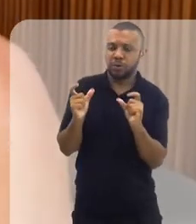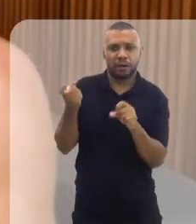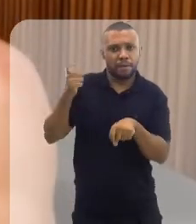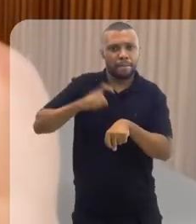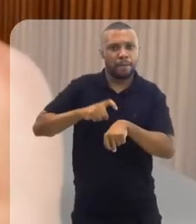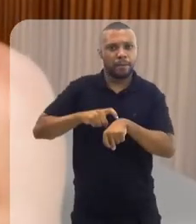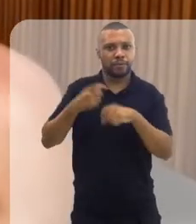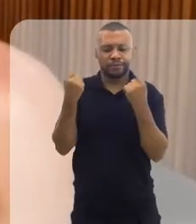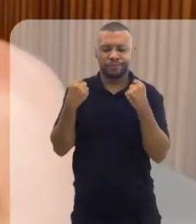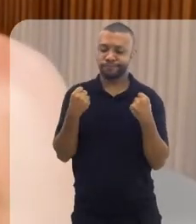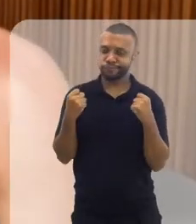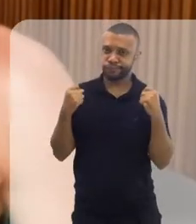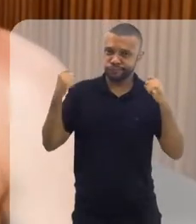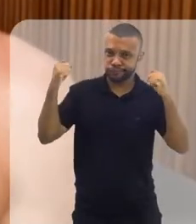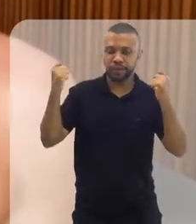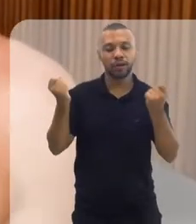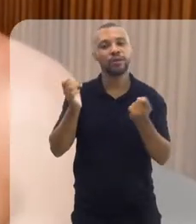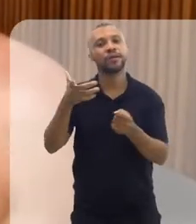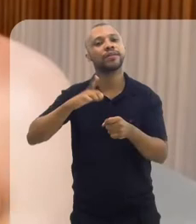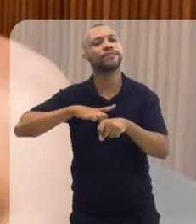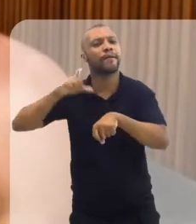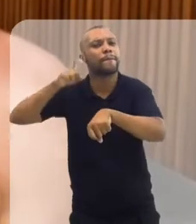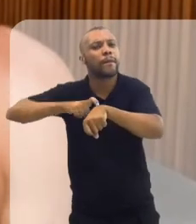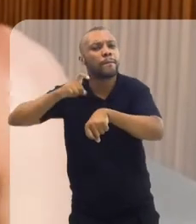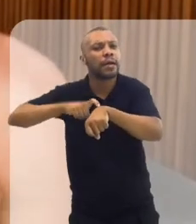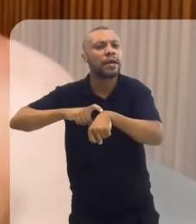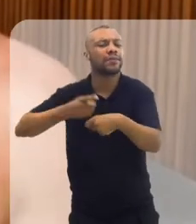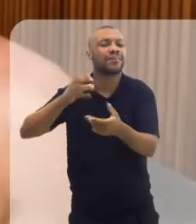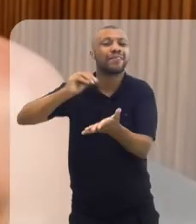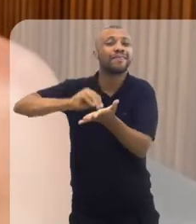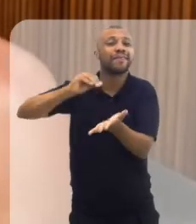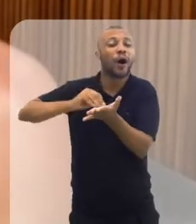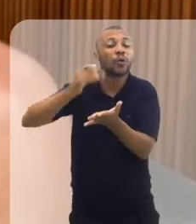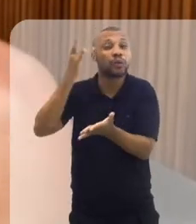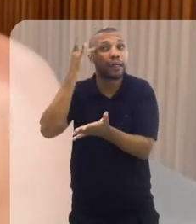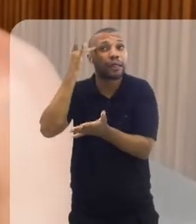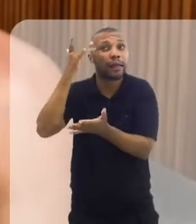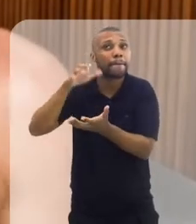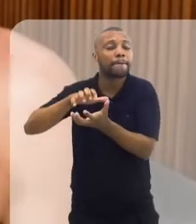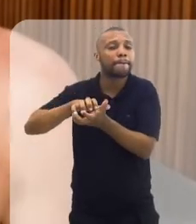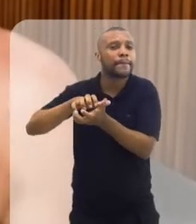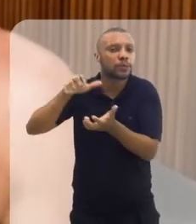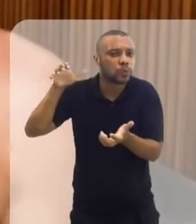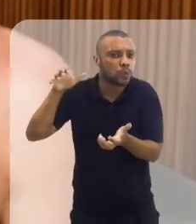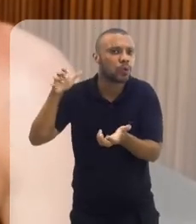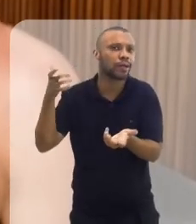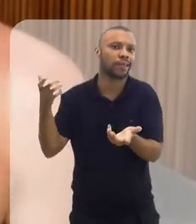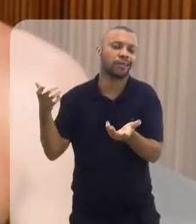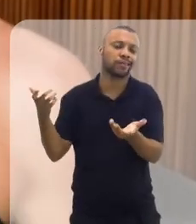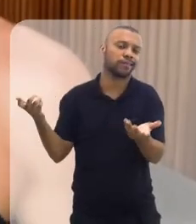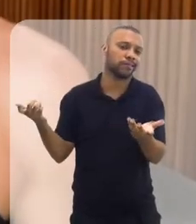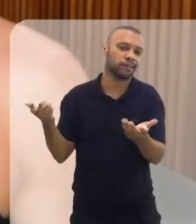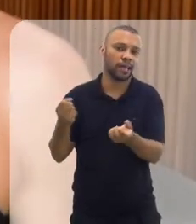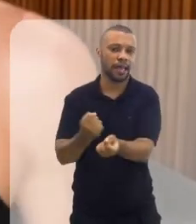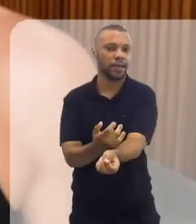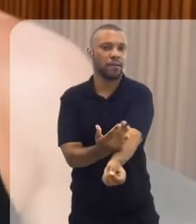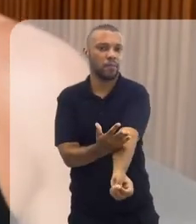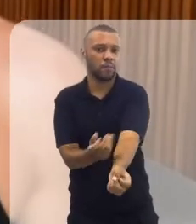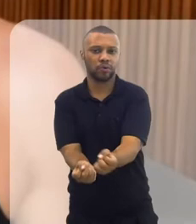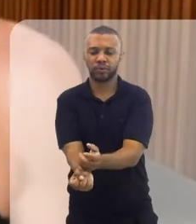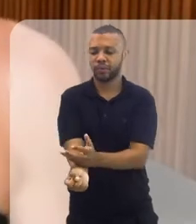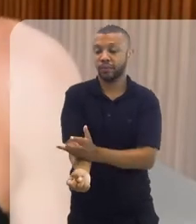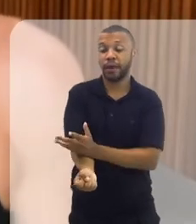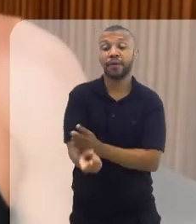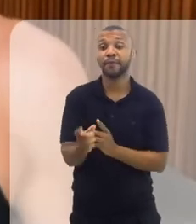né? Aquele momento. E eu já tive momentos assim, eu já fui muito imatura emocionalmente, mas eu